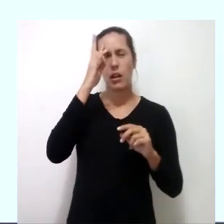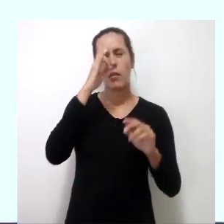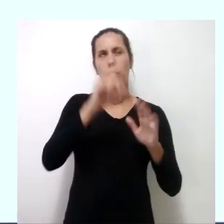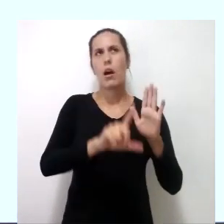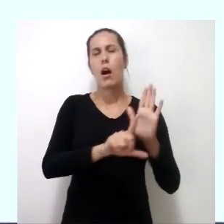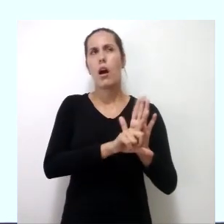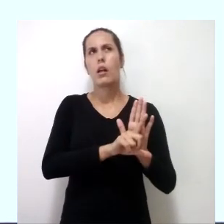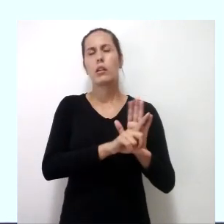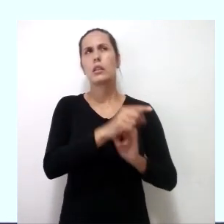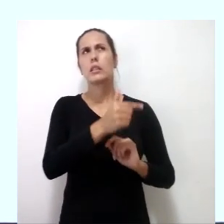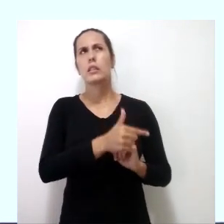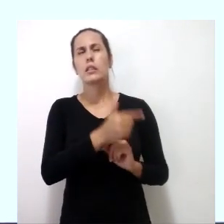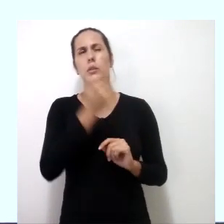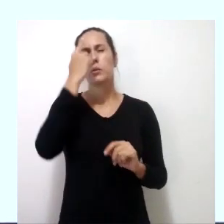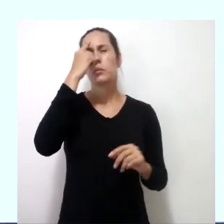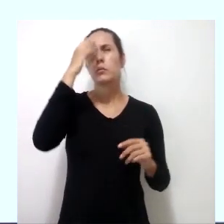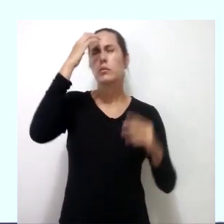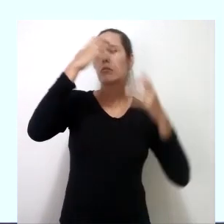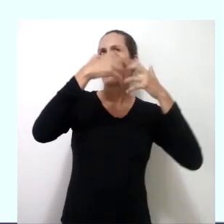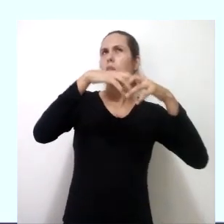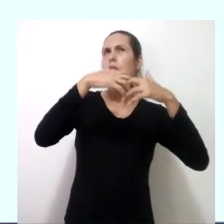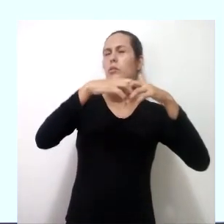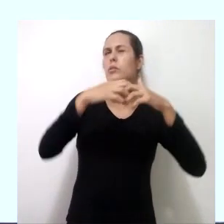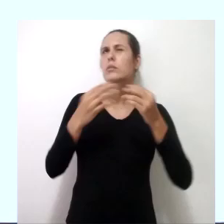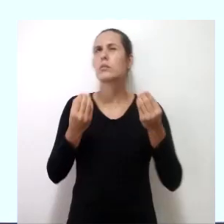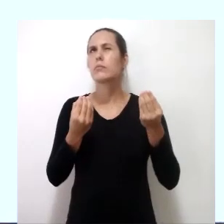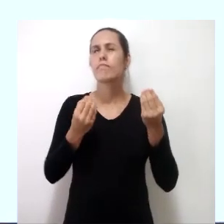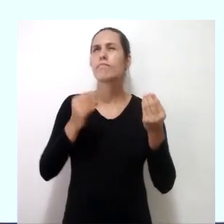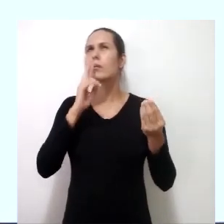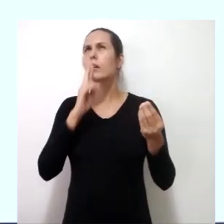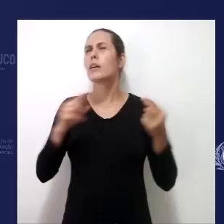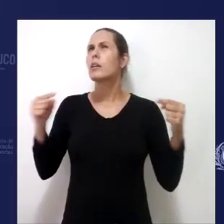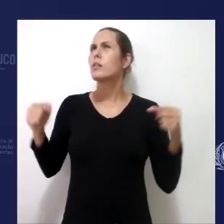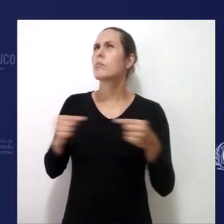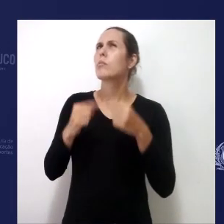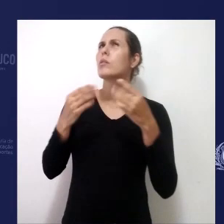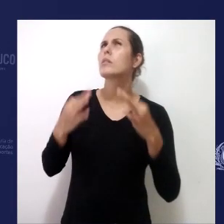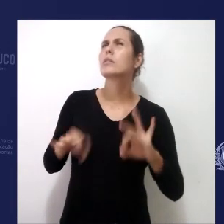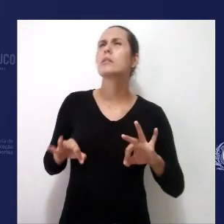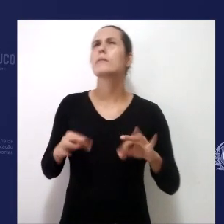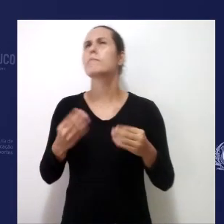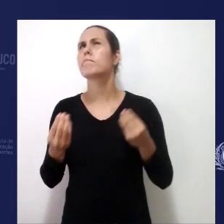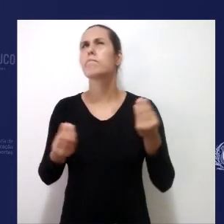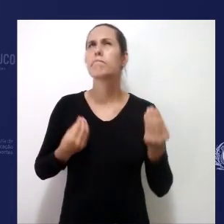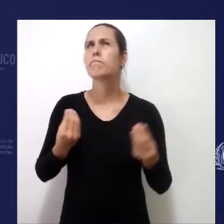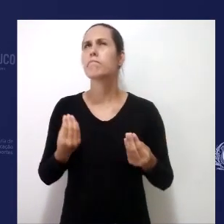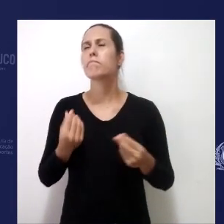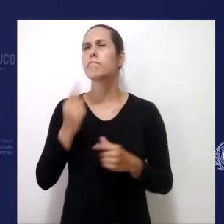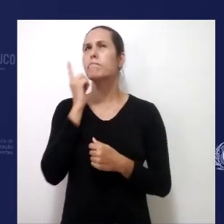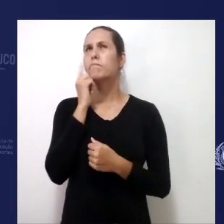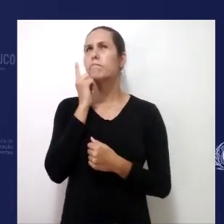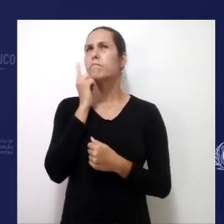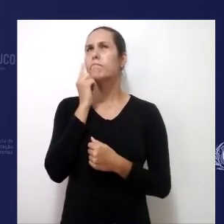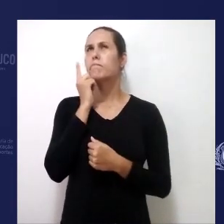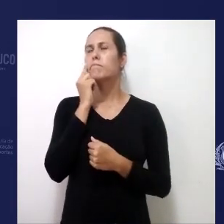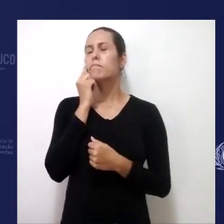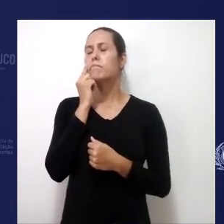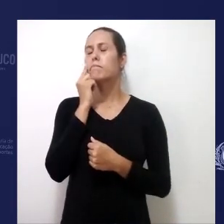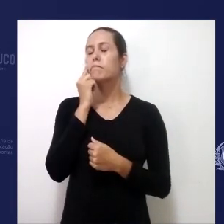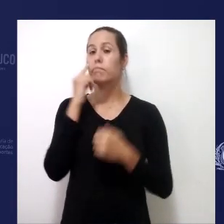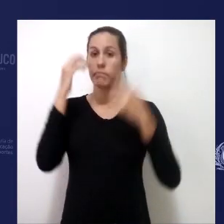princípio da termodinâmica, né, e você tem que responder, né, qual é a alternativa que está